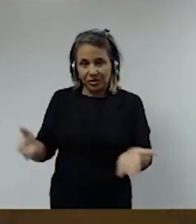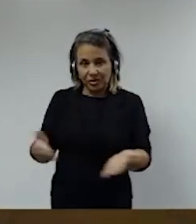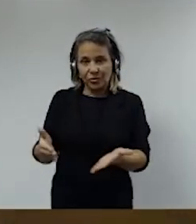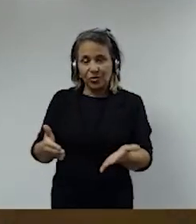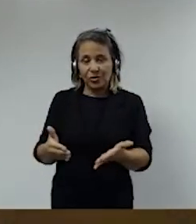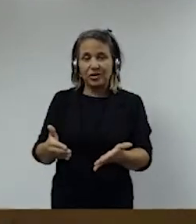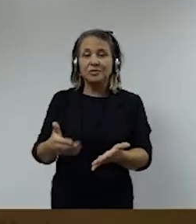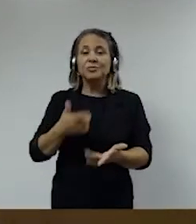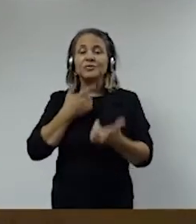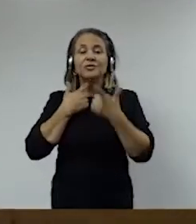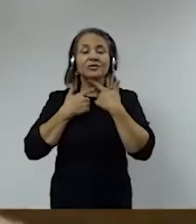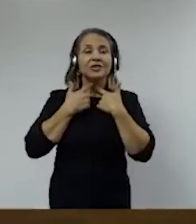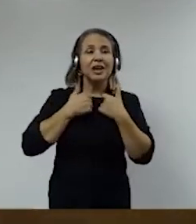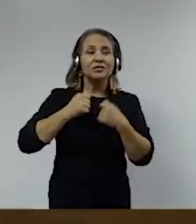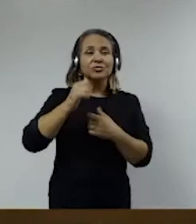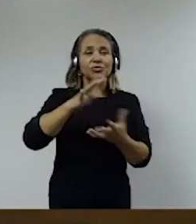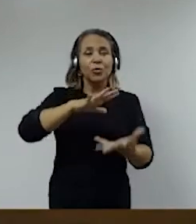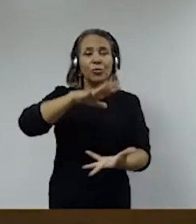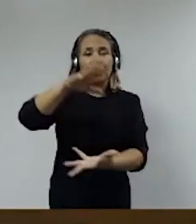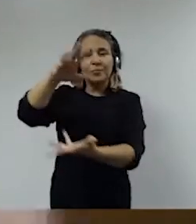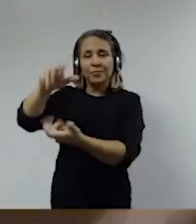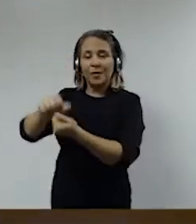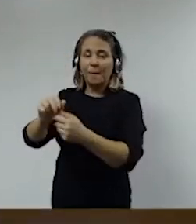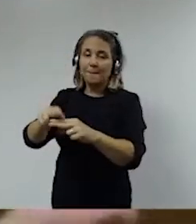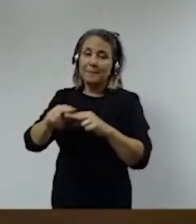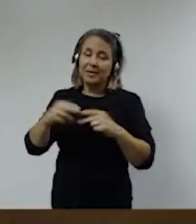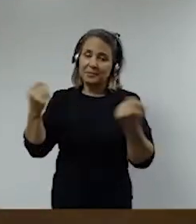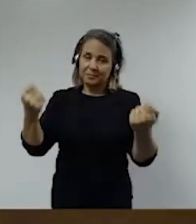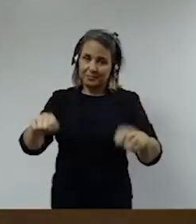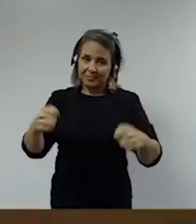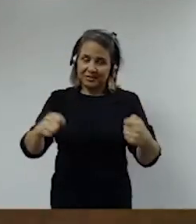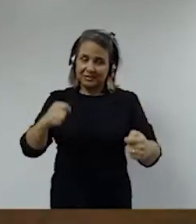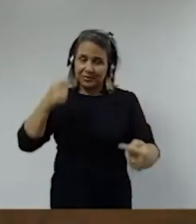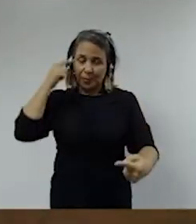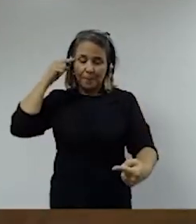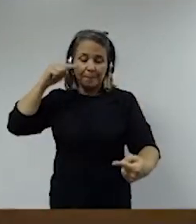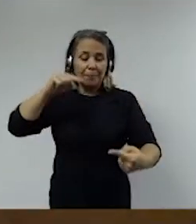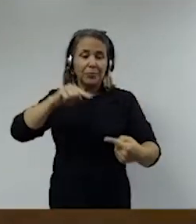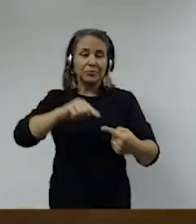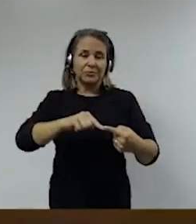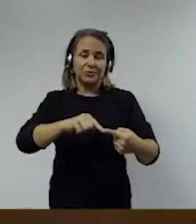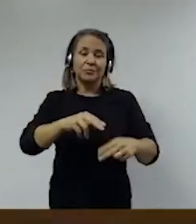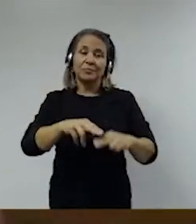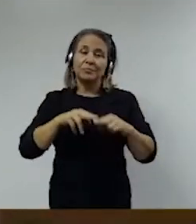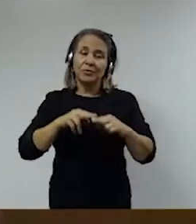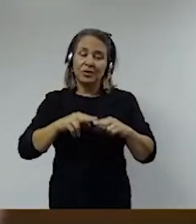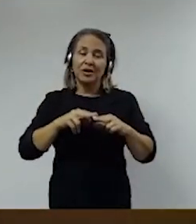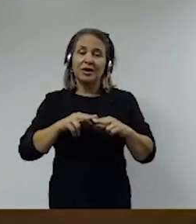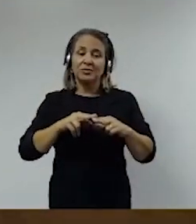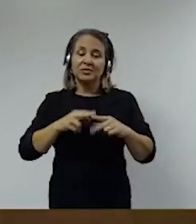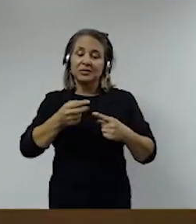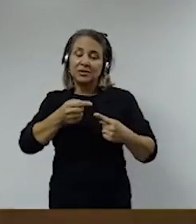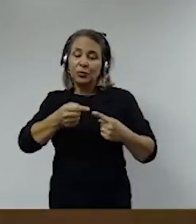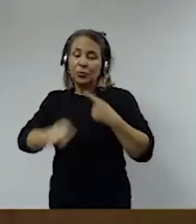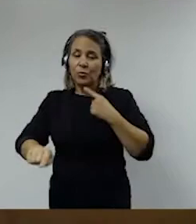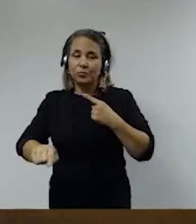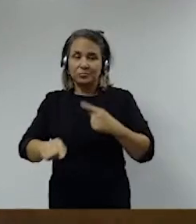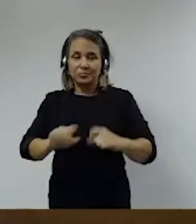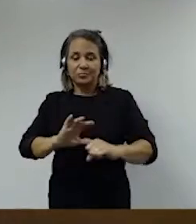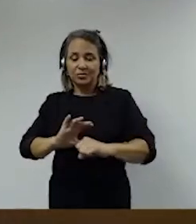interesse global pela necessidade pontual em razão de um combate a uma